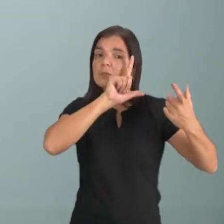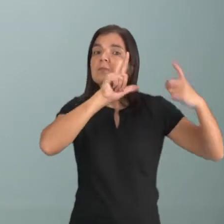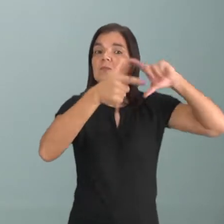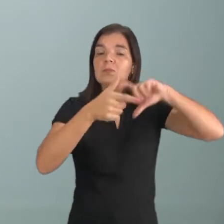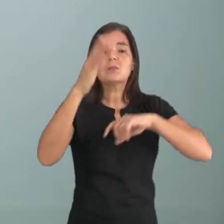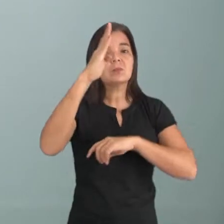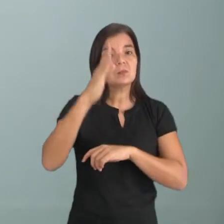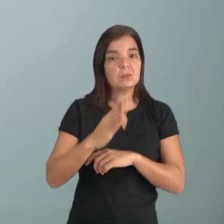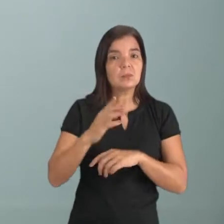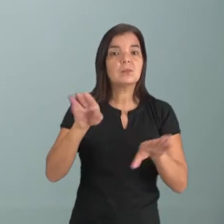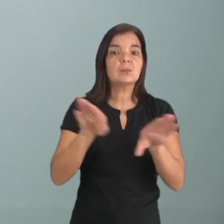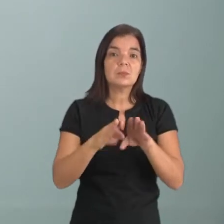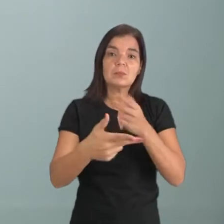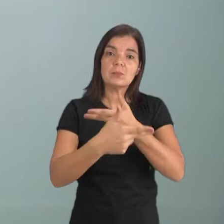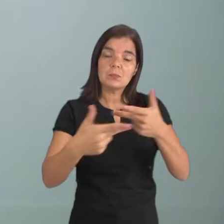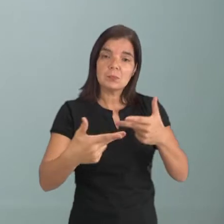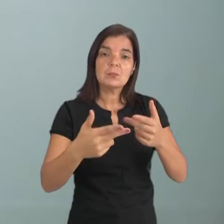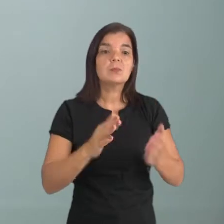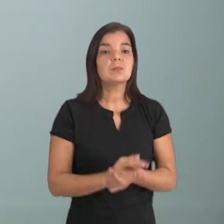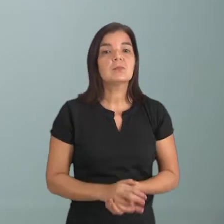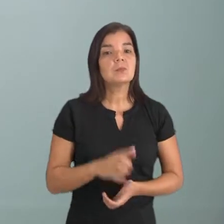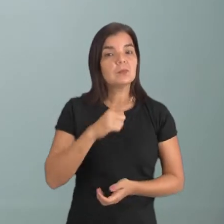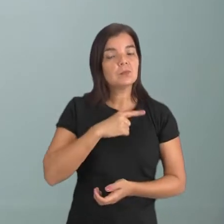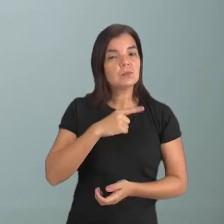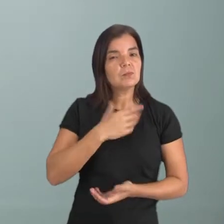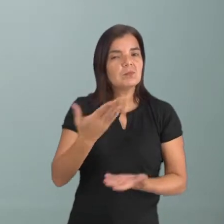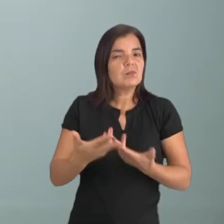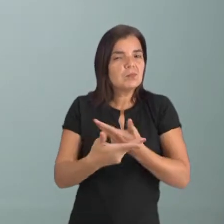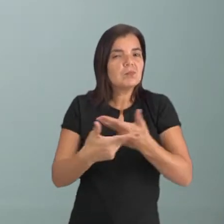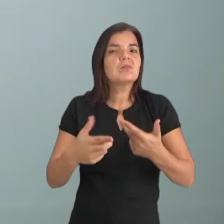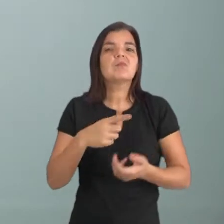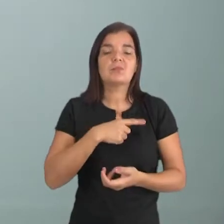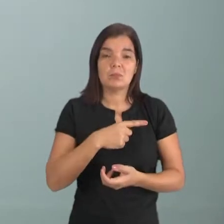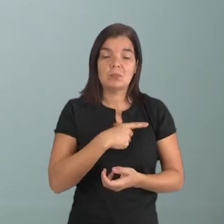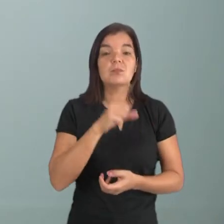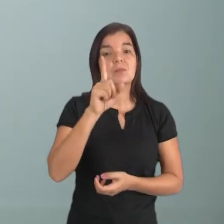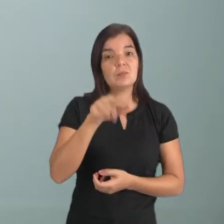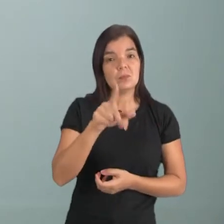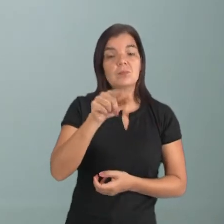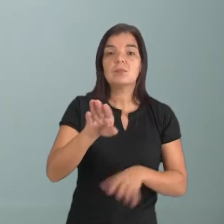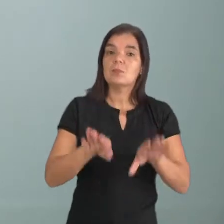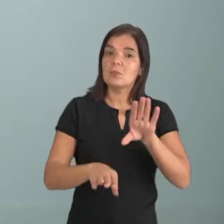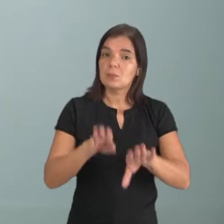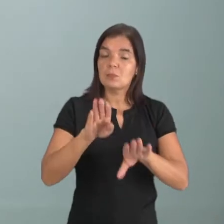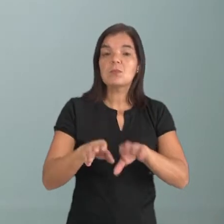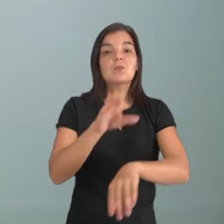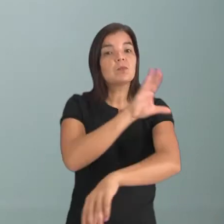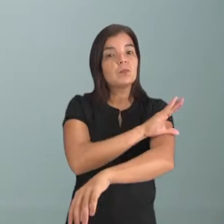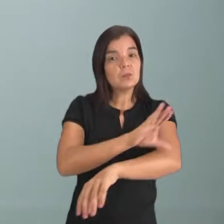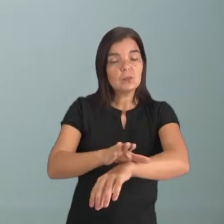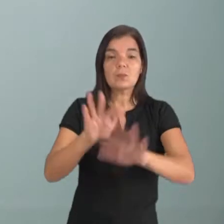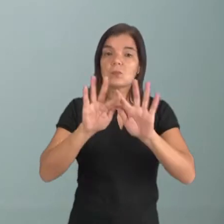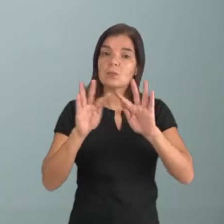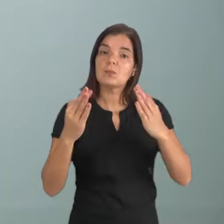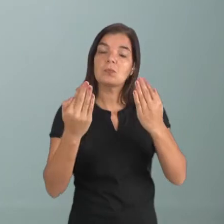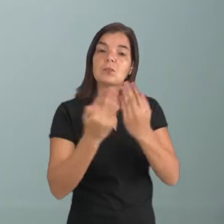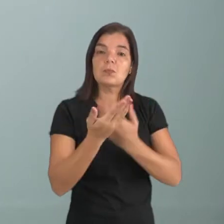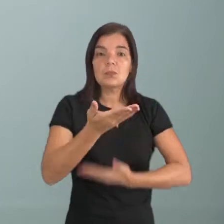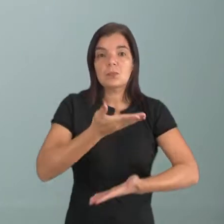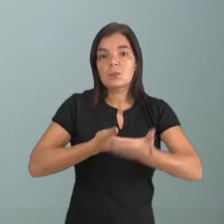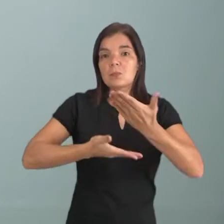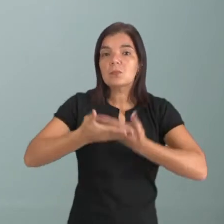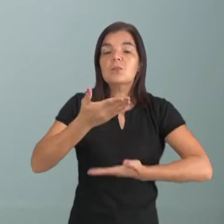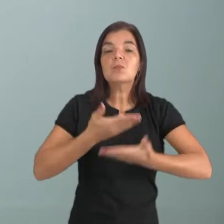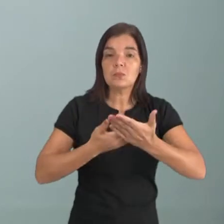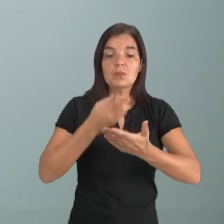no Brasil de fazer algumas coisas, né? De cultivar algumas coisas. Isso é, muitas vezes, cultural, familiar, está